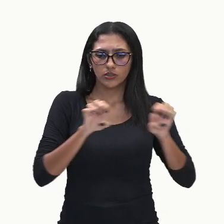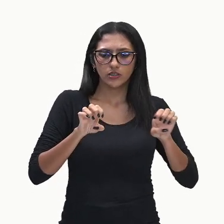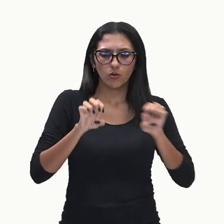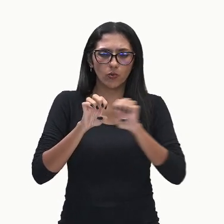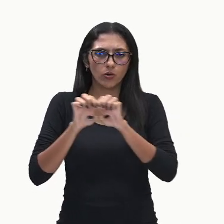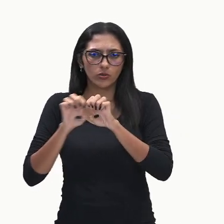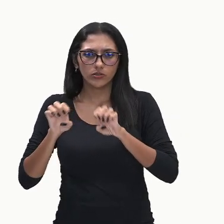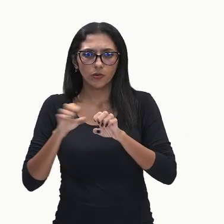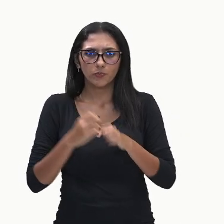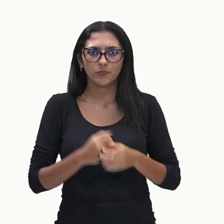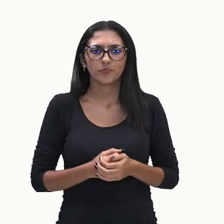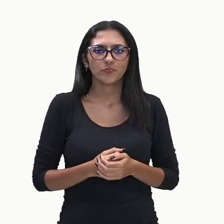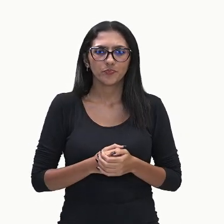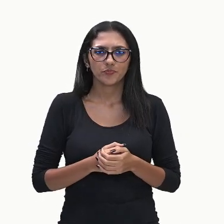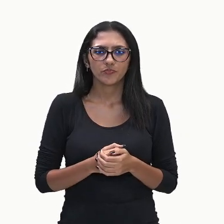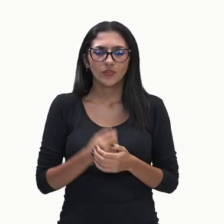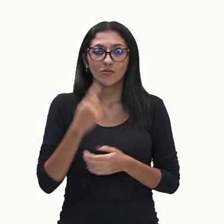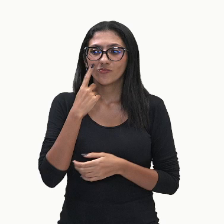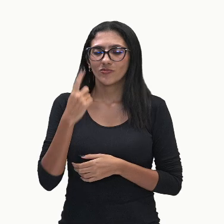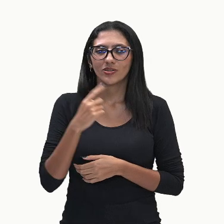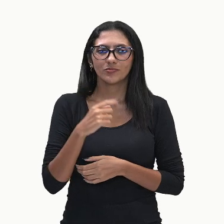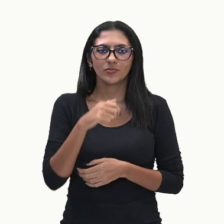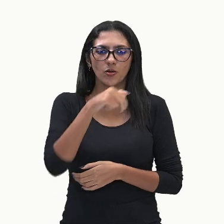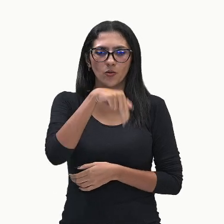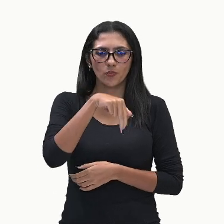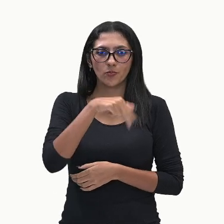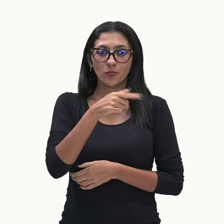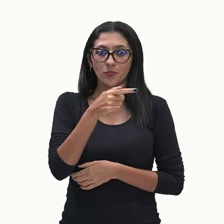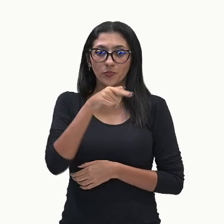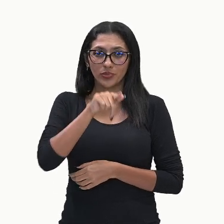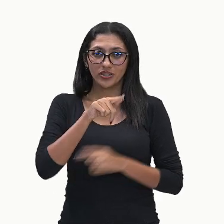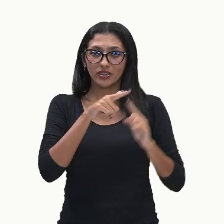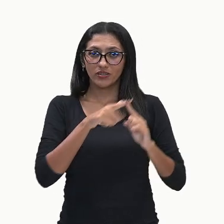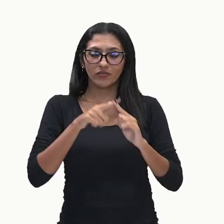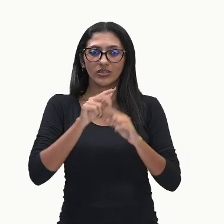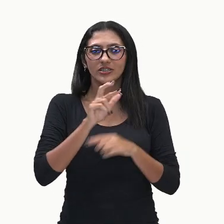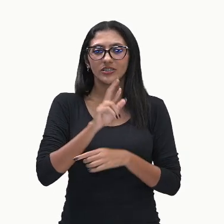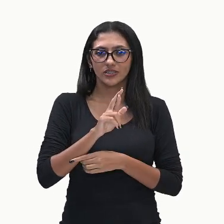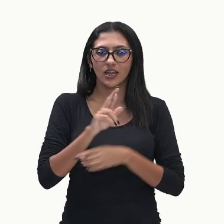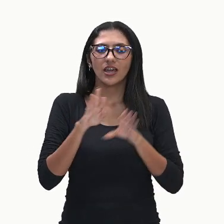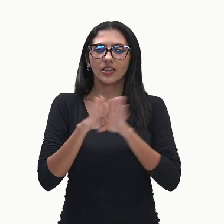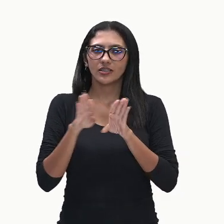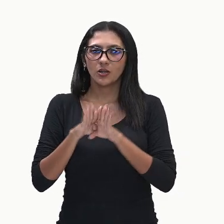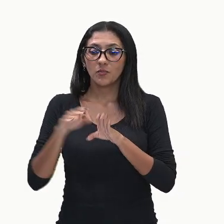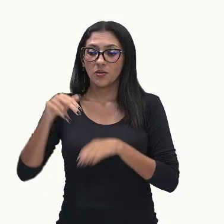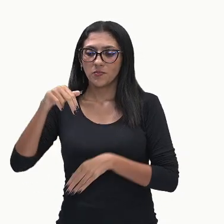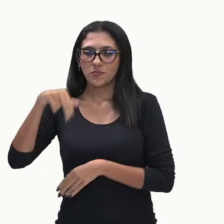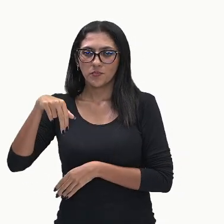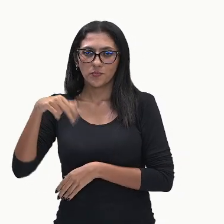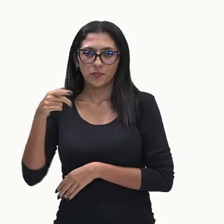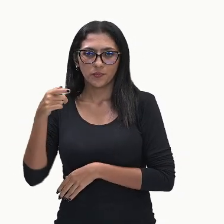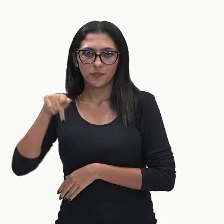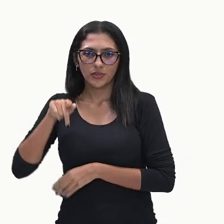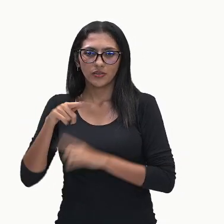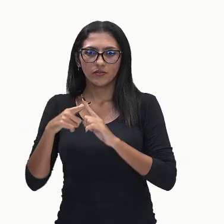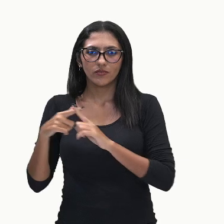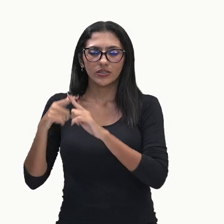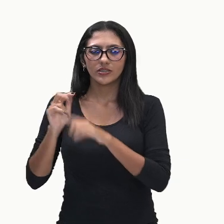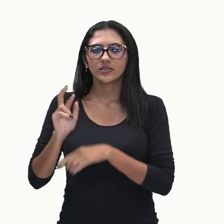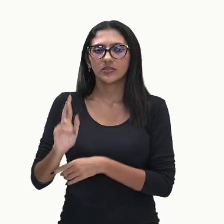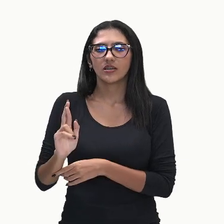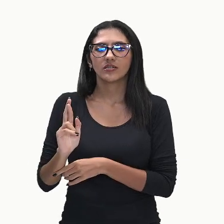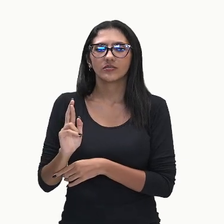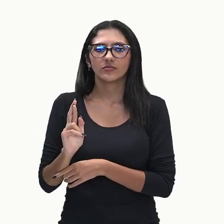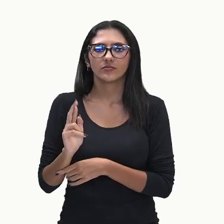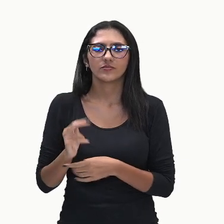π vezes R, ó. Então, esse fator em comum ficará aqui fora da nossa